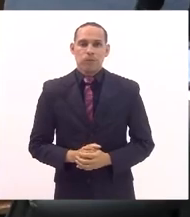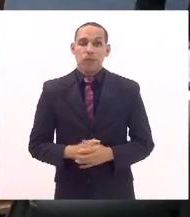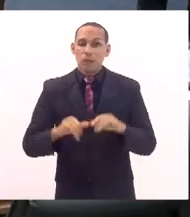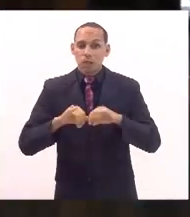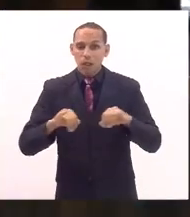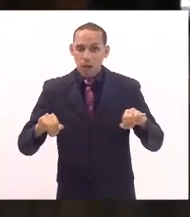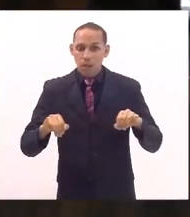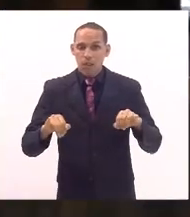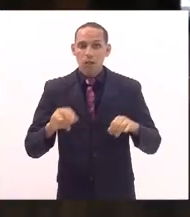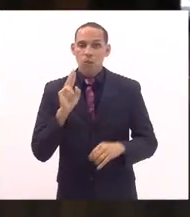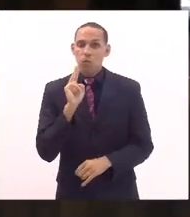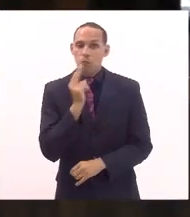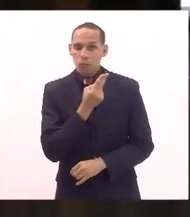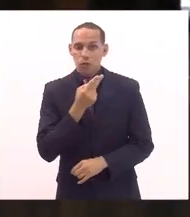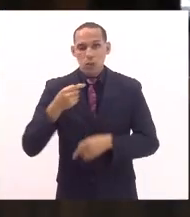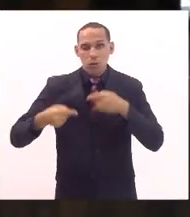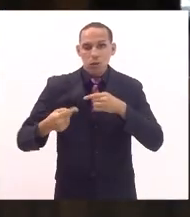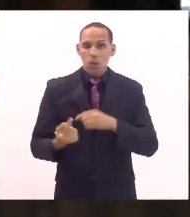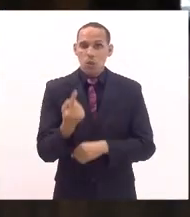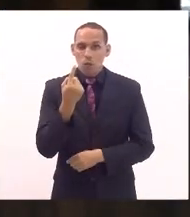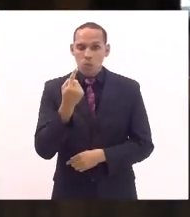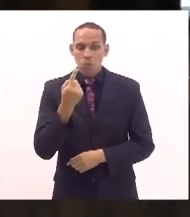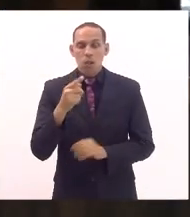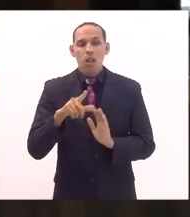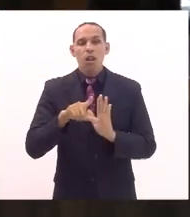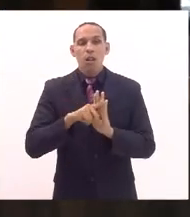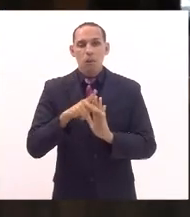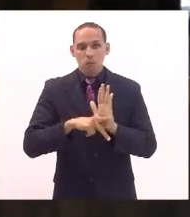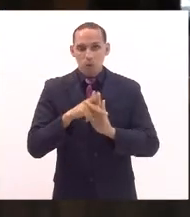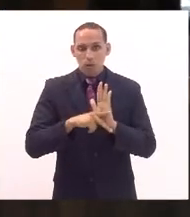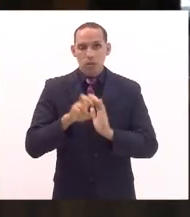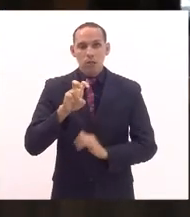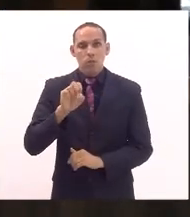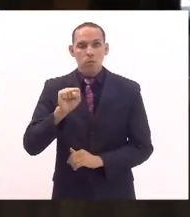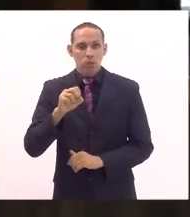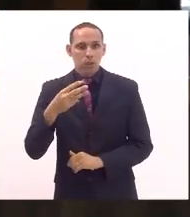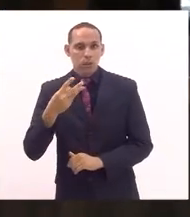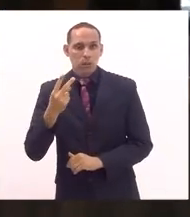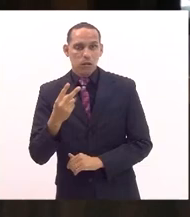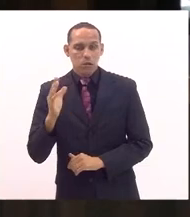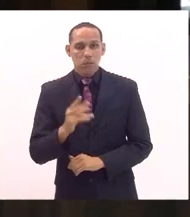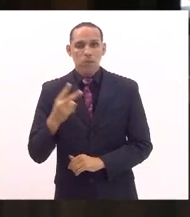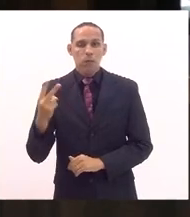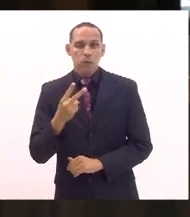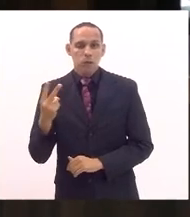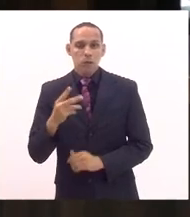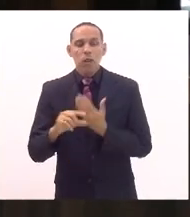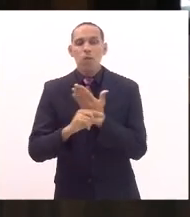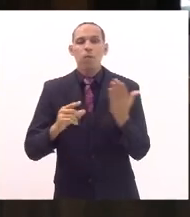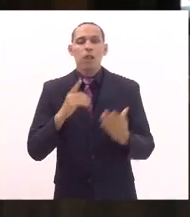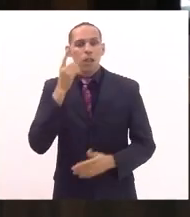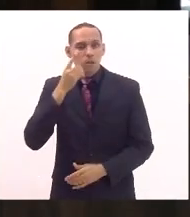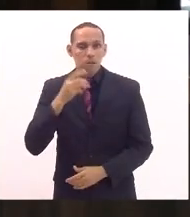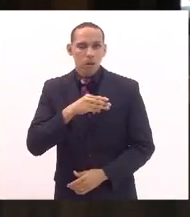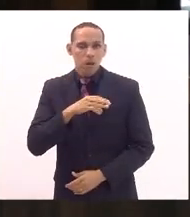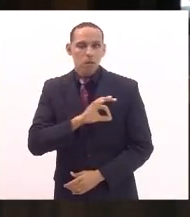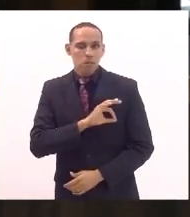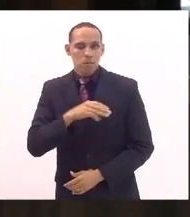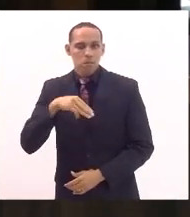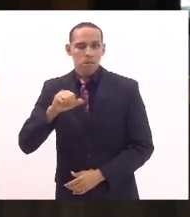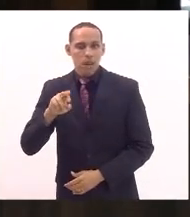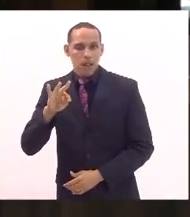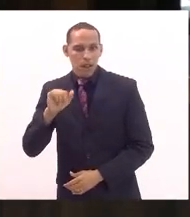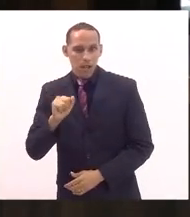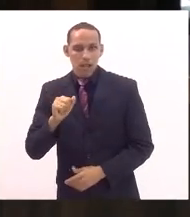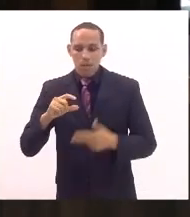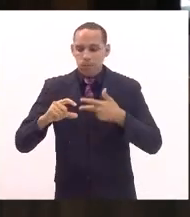anuncio é regime de urgência discussão única projeto de lei 58 32 e 22 de altura de pedra Martha Rocha que autoriza o poder executivo